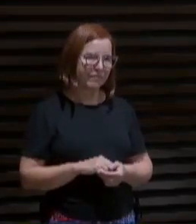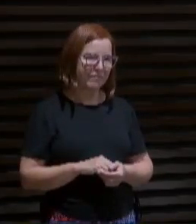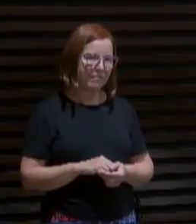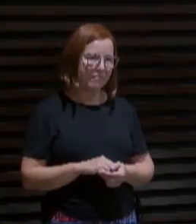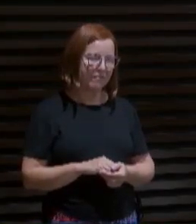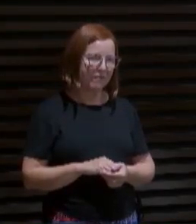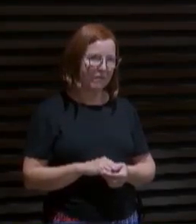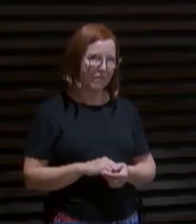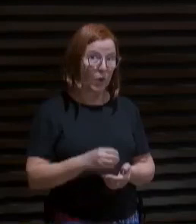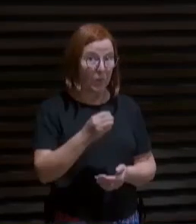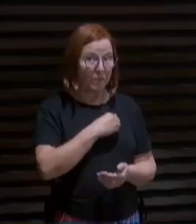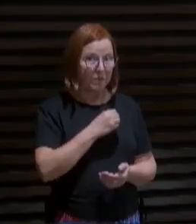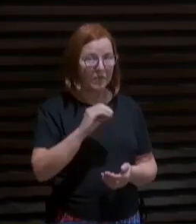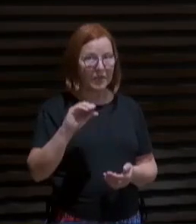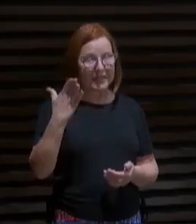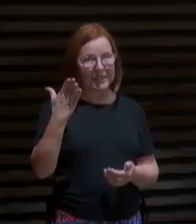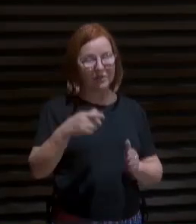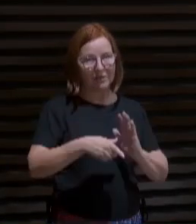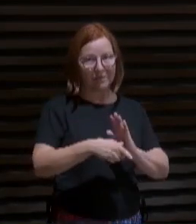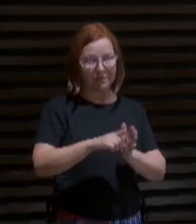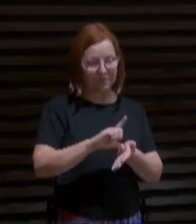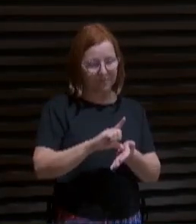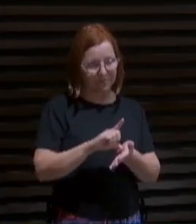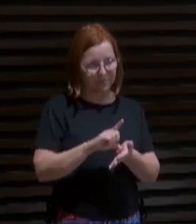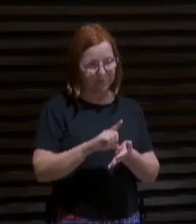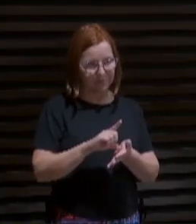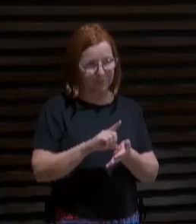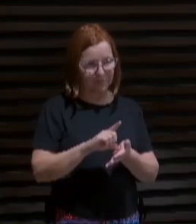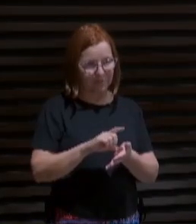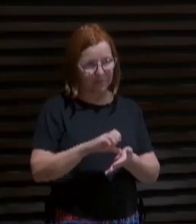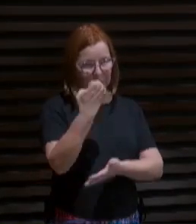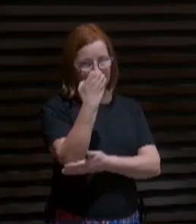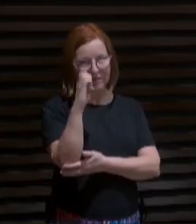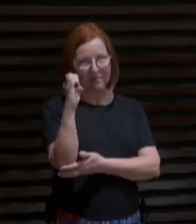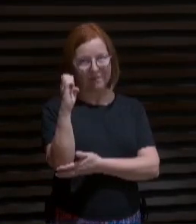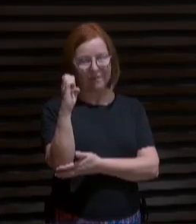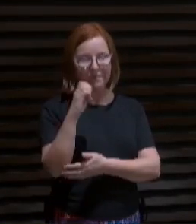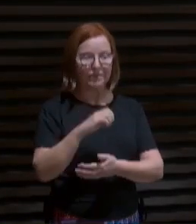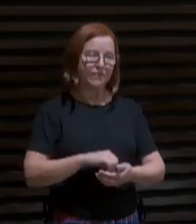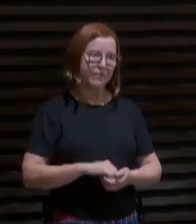queda aconteceu antes do Éden.